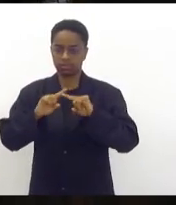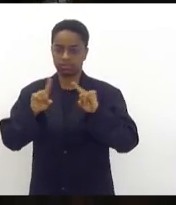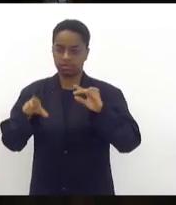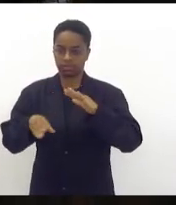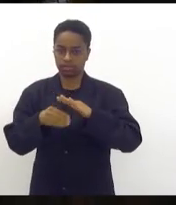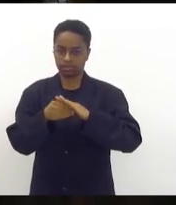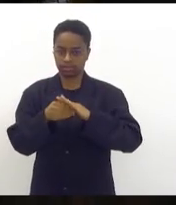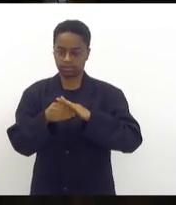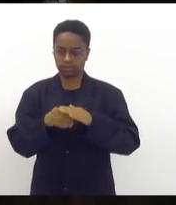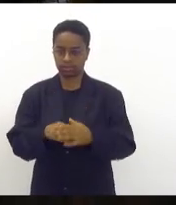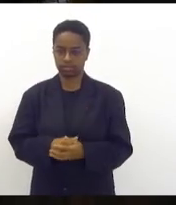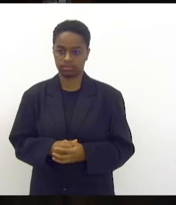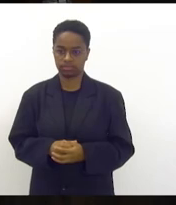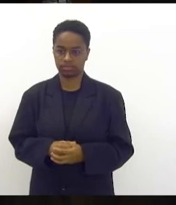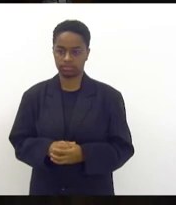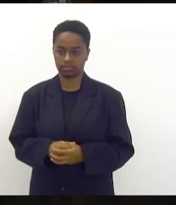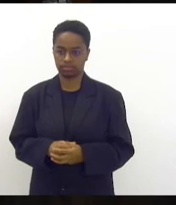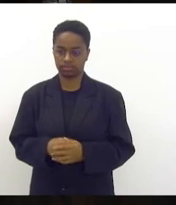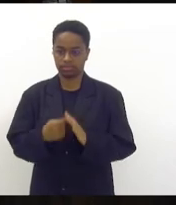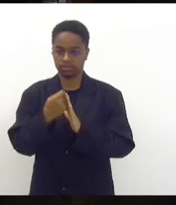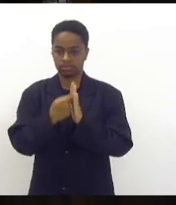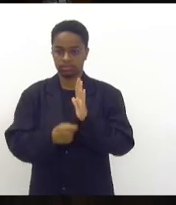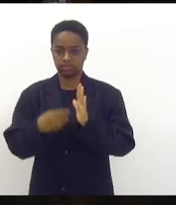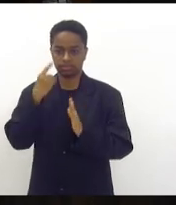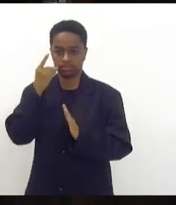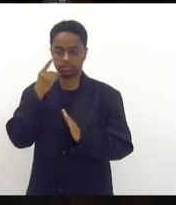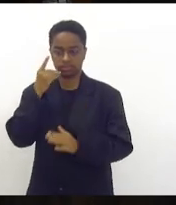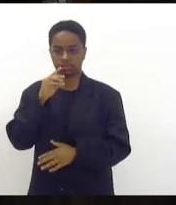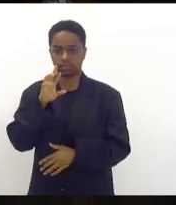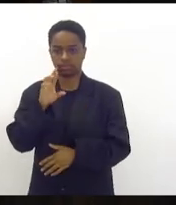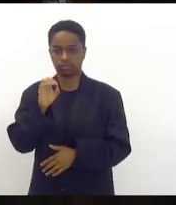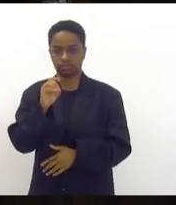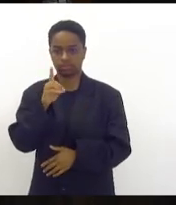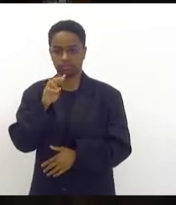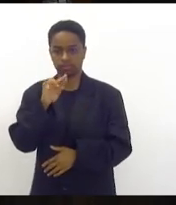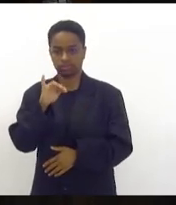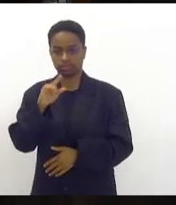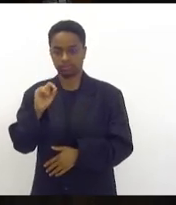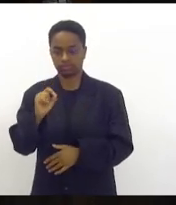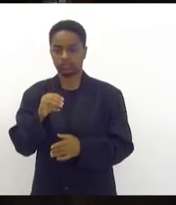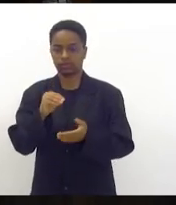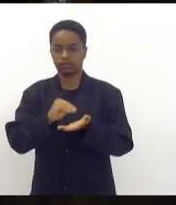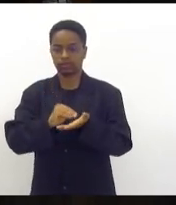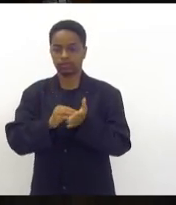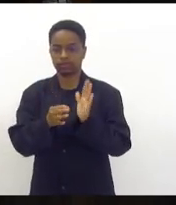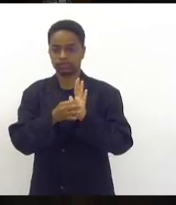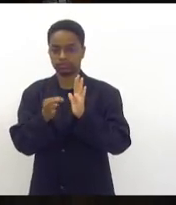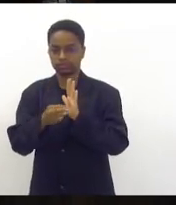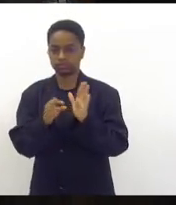emendas. Relator, deputado Rodrigo Amorim, pendente parecer das comissões.